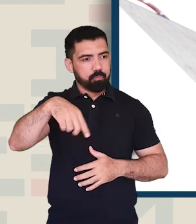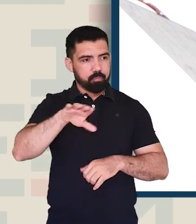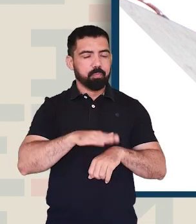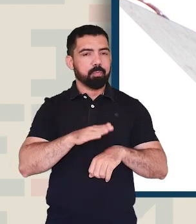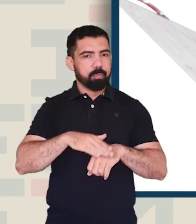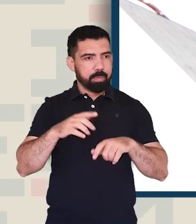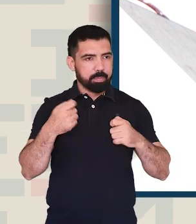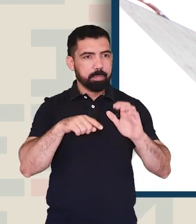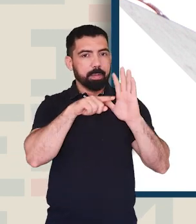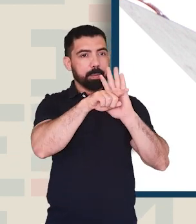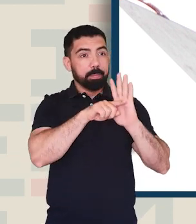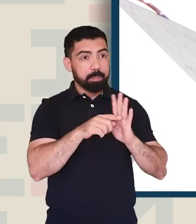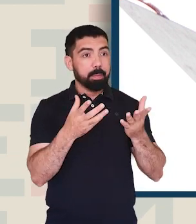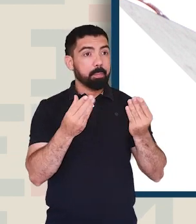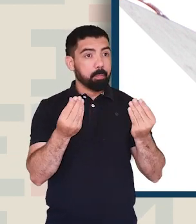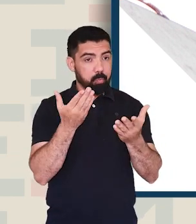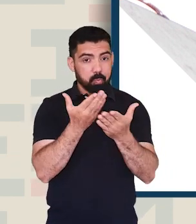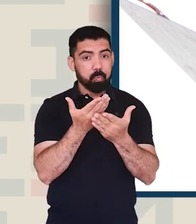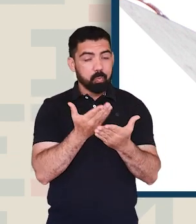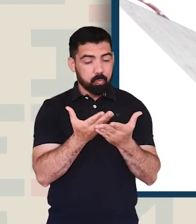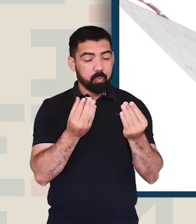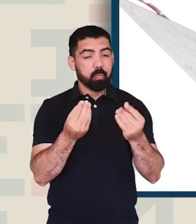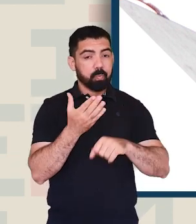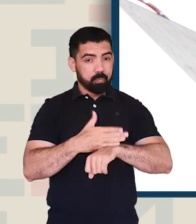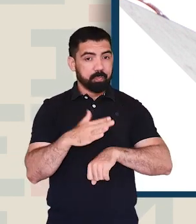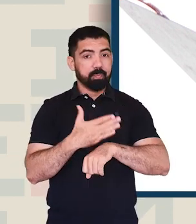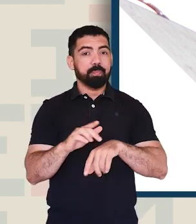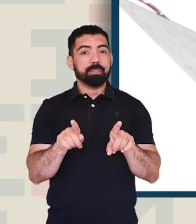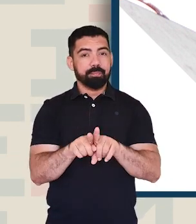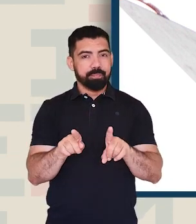têm que pesquisar muito, tocar muito,